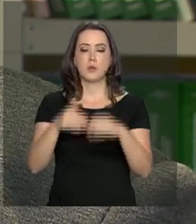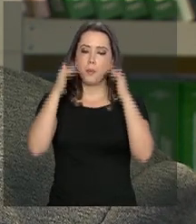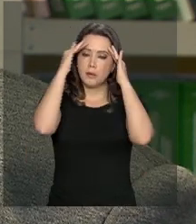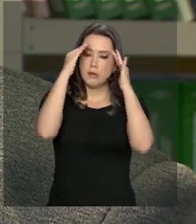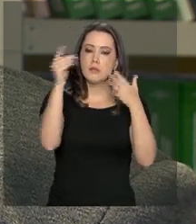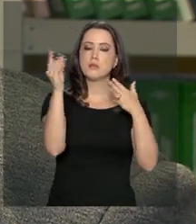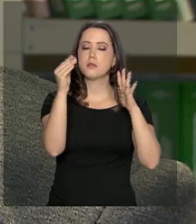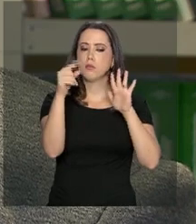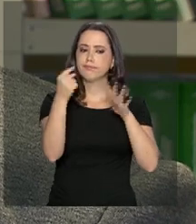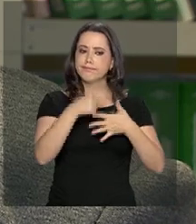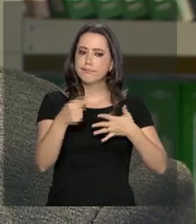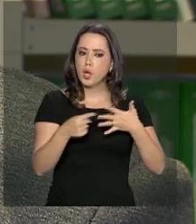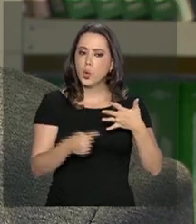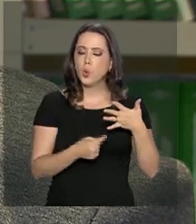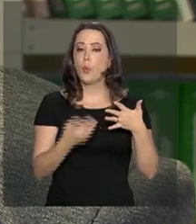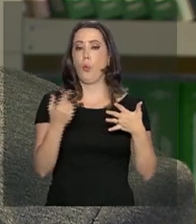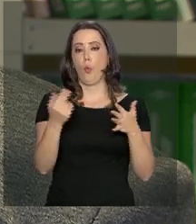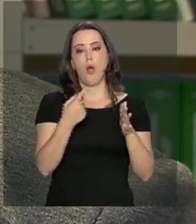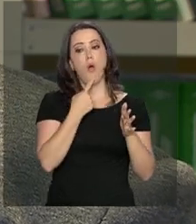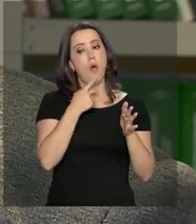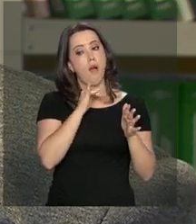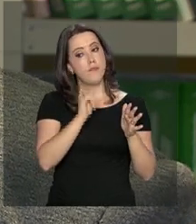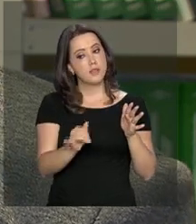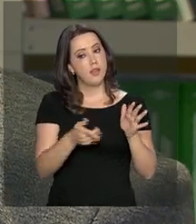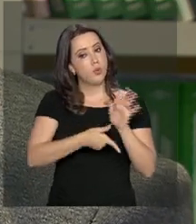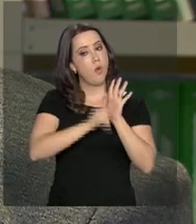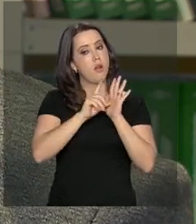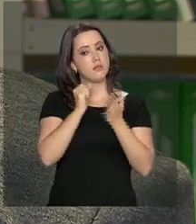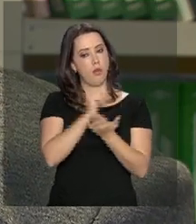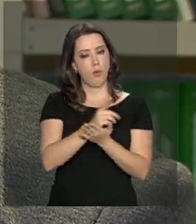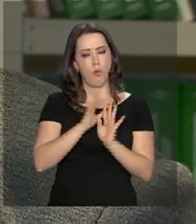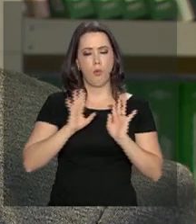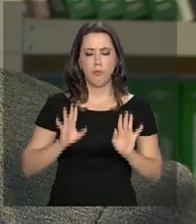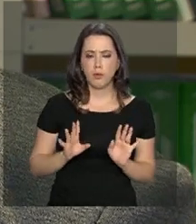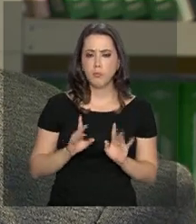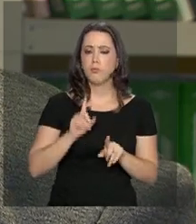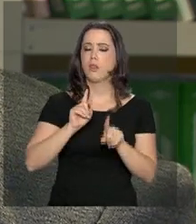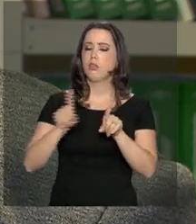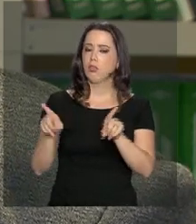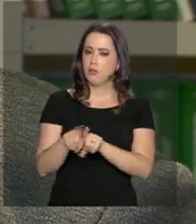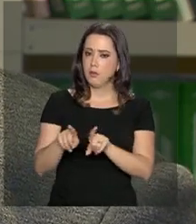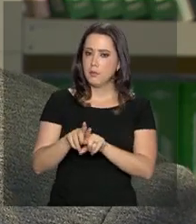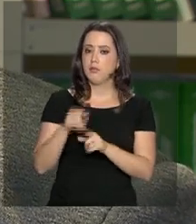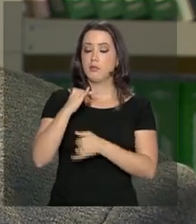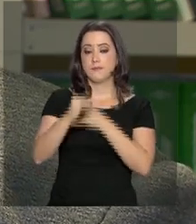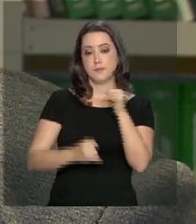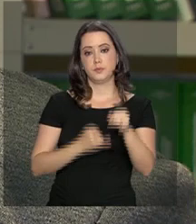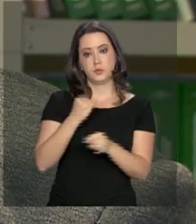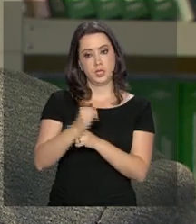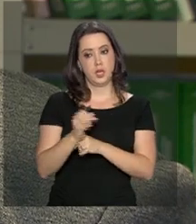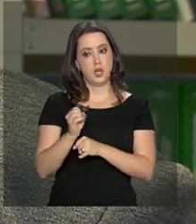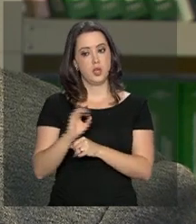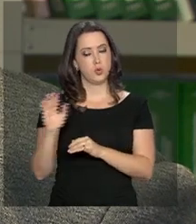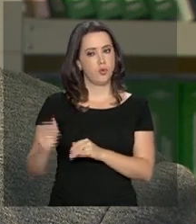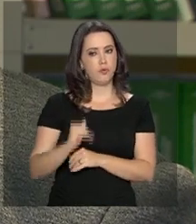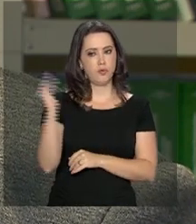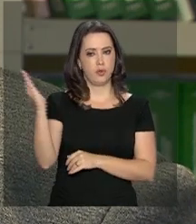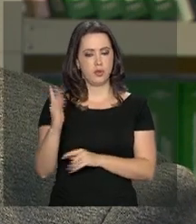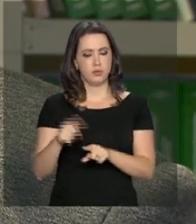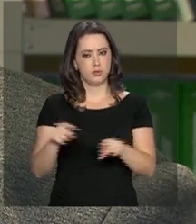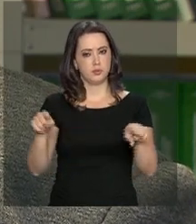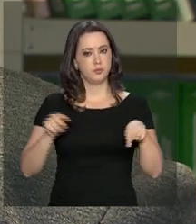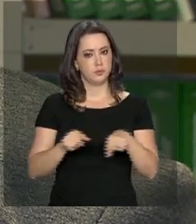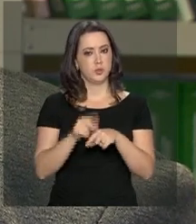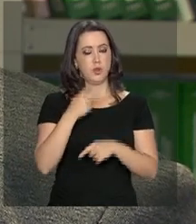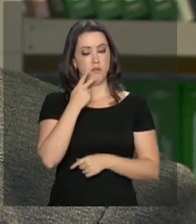como foi dita ao consumidor. Além disso, tem a questão das compras via internet ou fora do estabelecimento físico, como